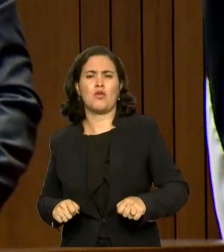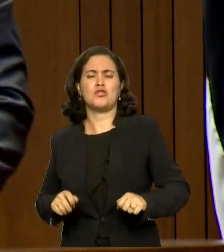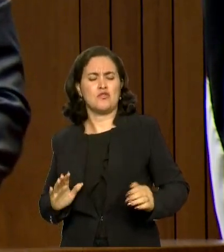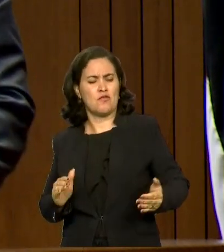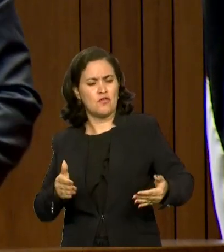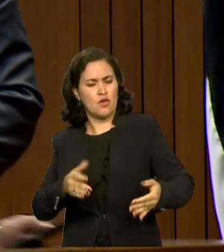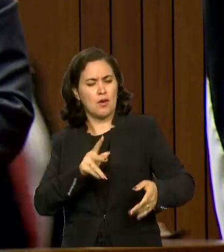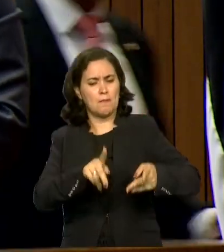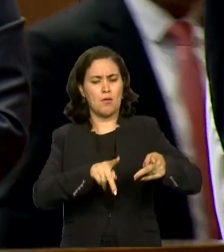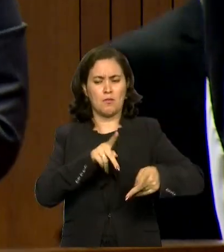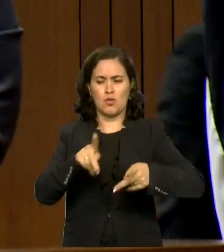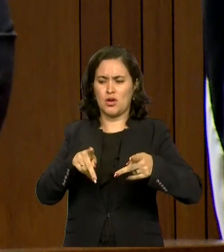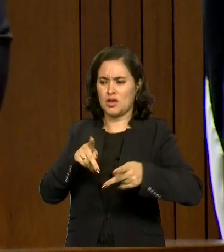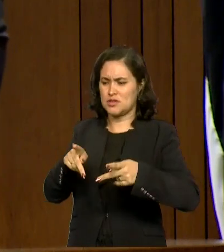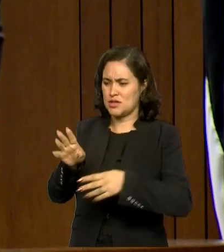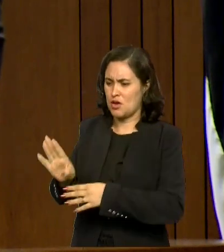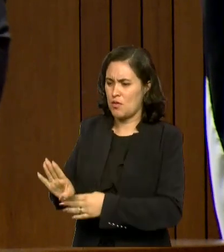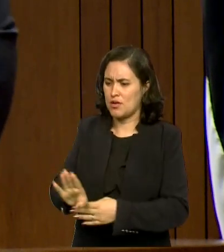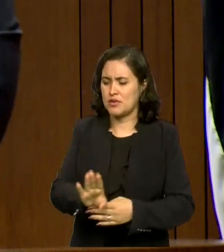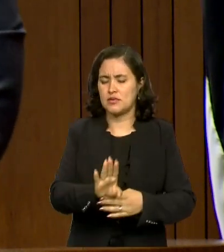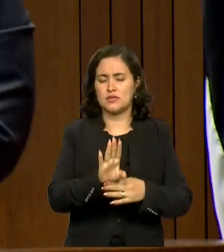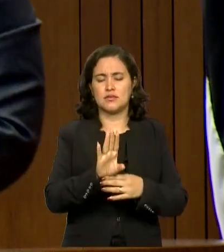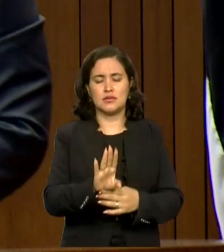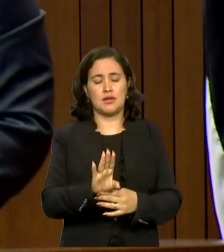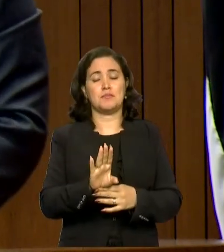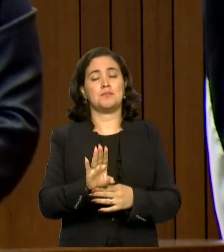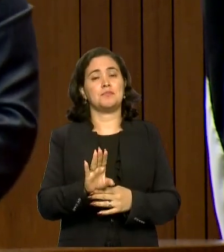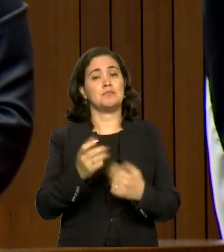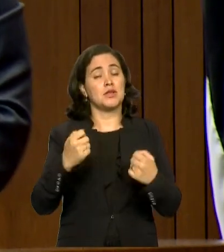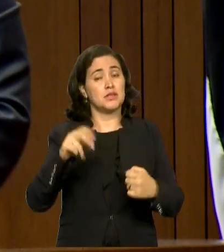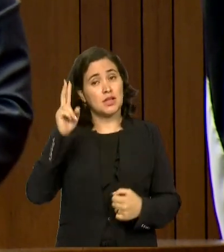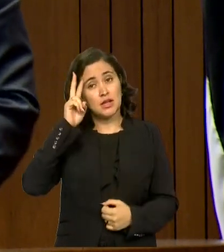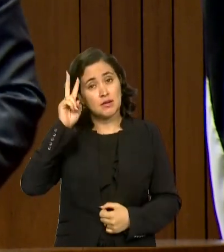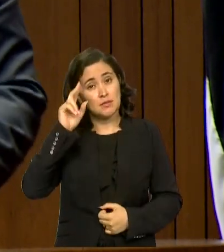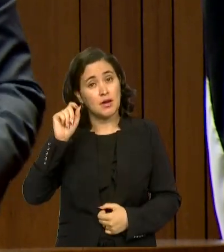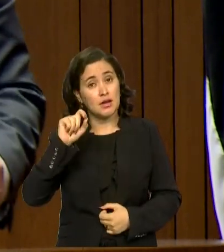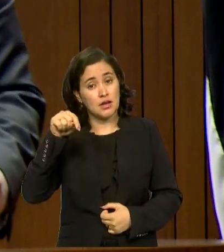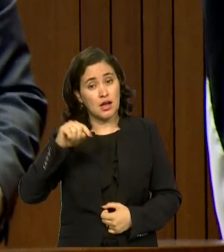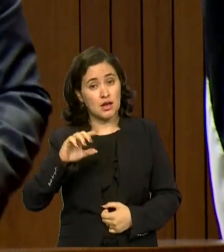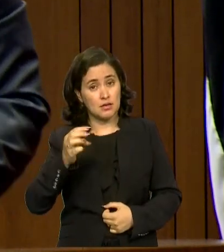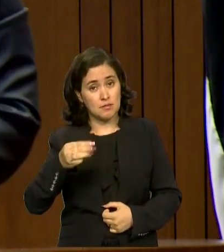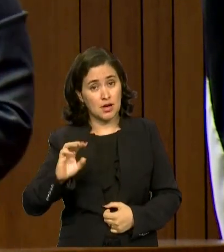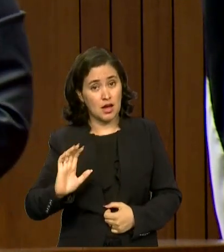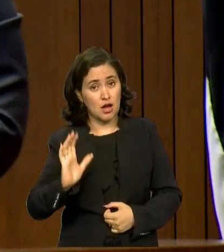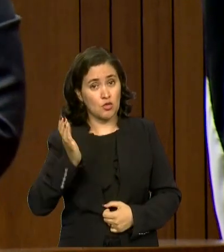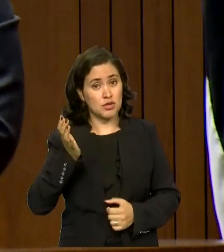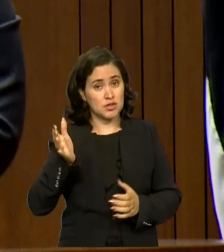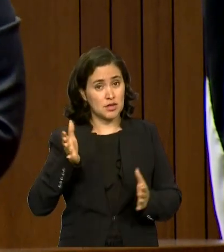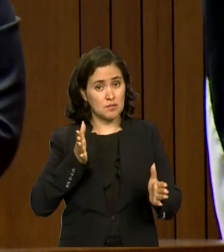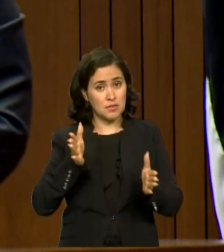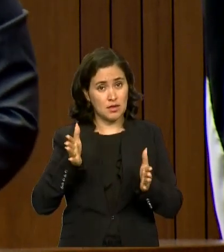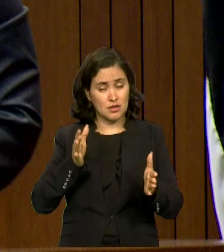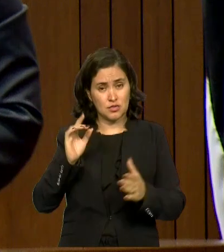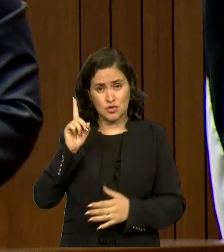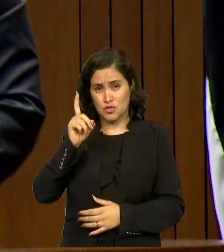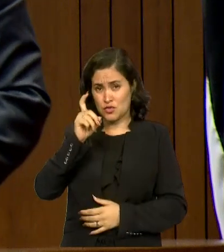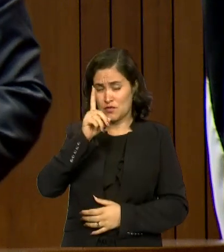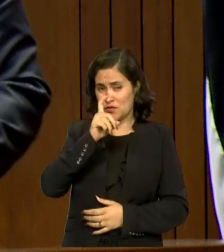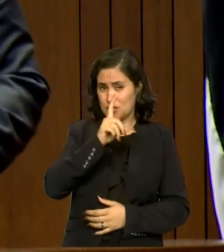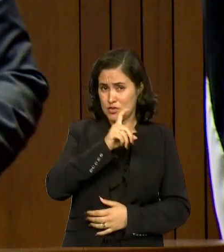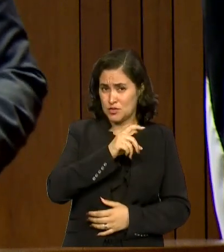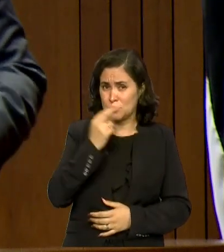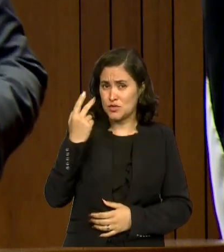de ser maranhense. A gente tem que lembrar que passamos em alguns momentos aqui no Maranhão, em alguns trechos da nossa história, em alguns momentos da nossa